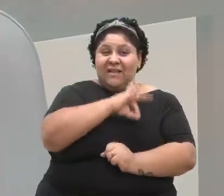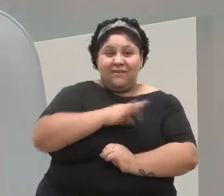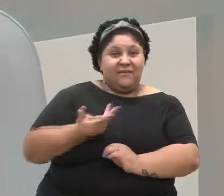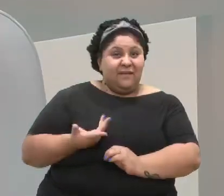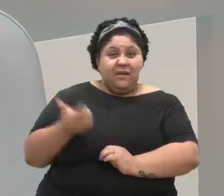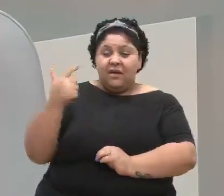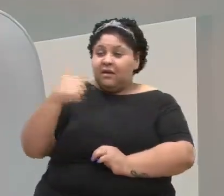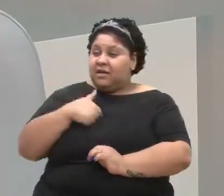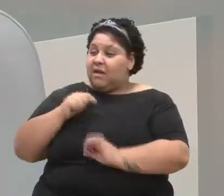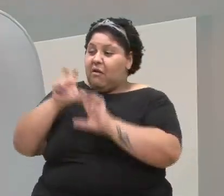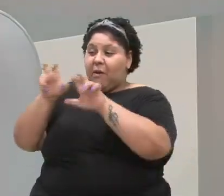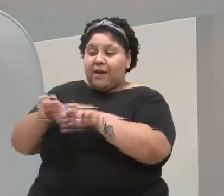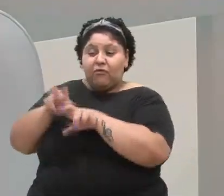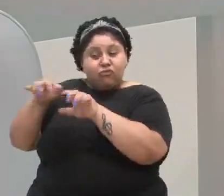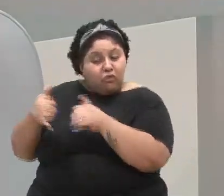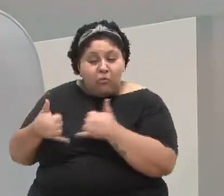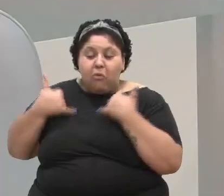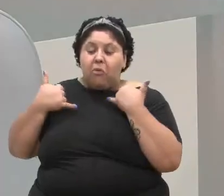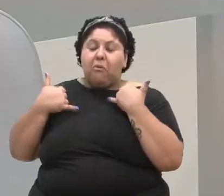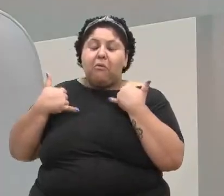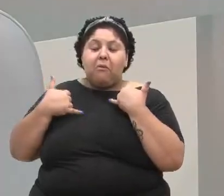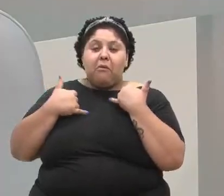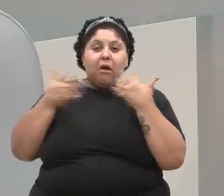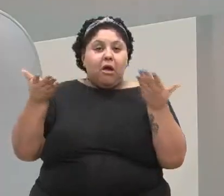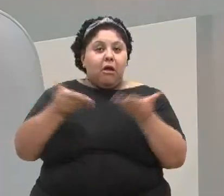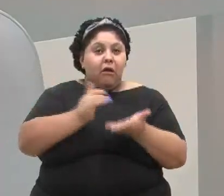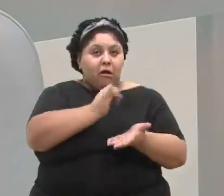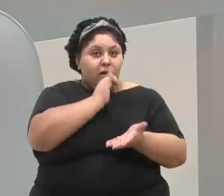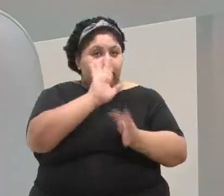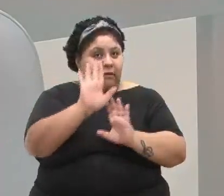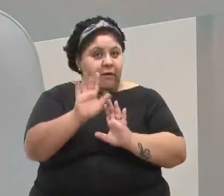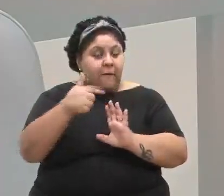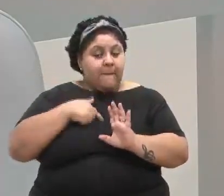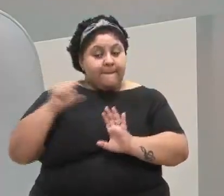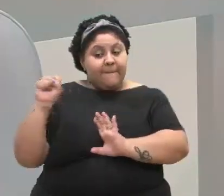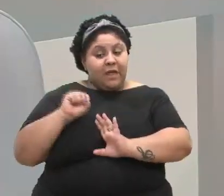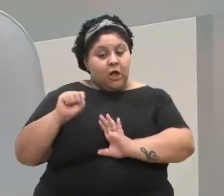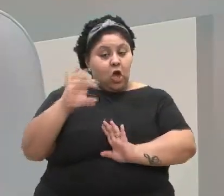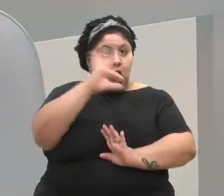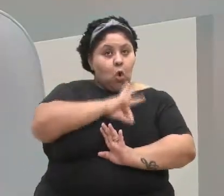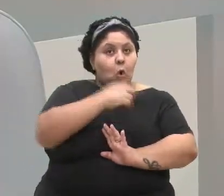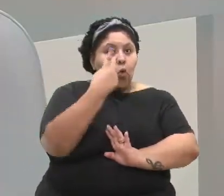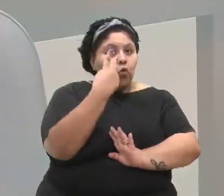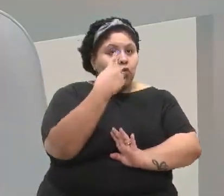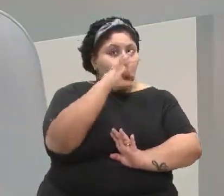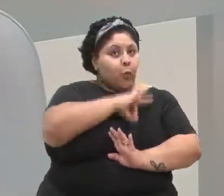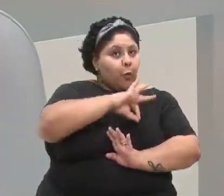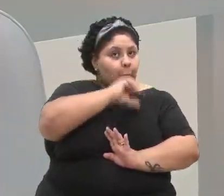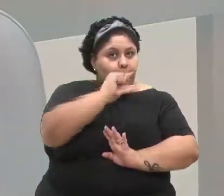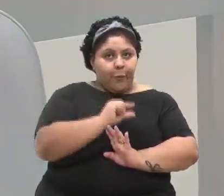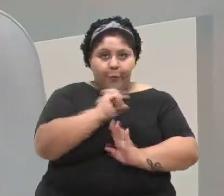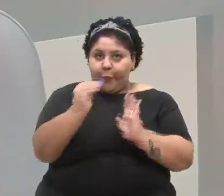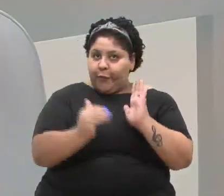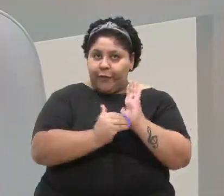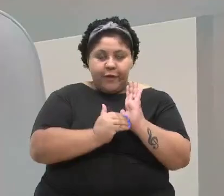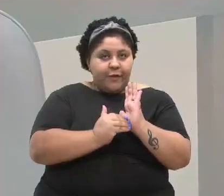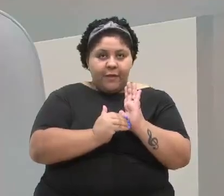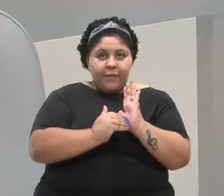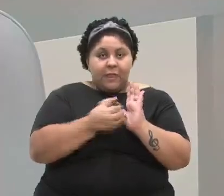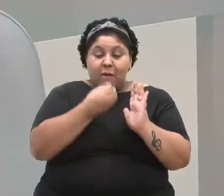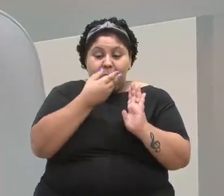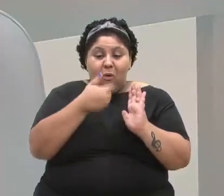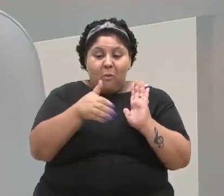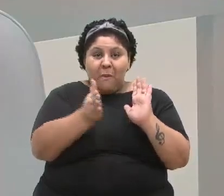muito orgulho. Imaginem, vou dar um exemplo. Minha sogra ganha um salário mínimo. Não basta para pagar o plano de